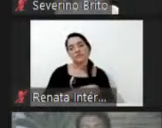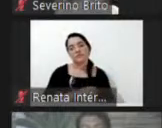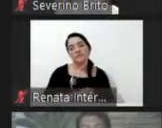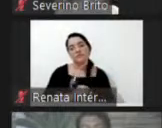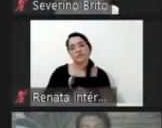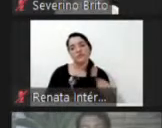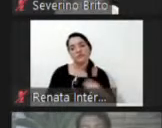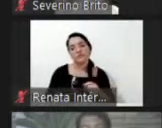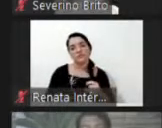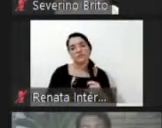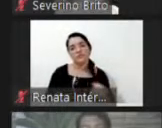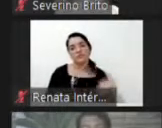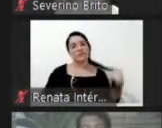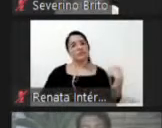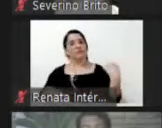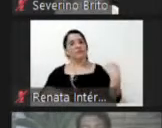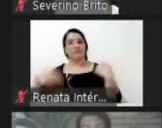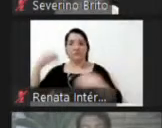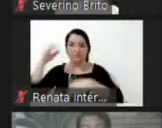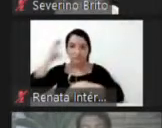Jones Garcia Marques,